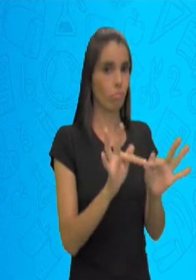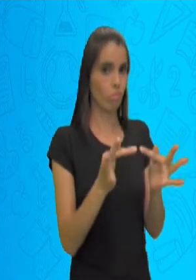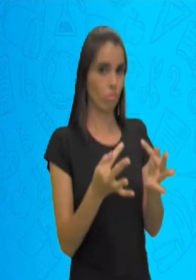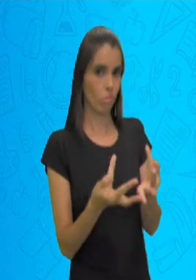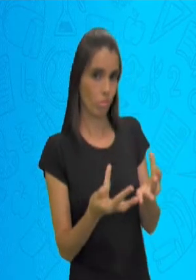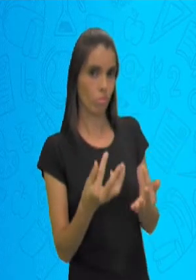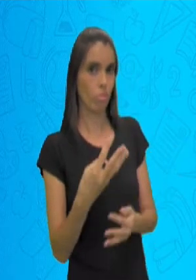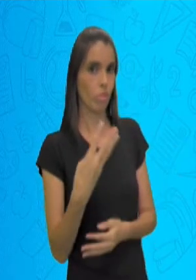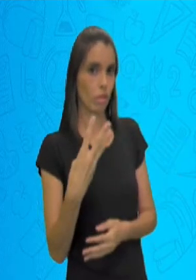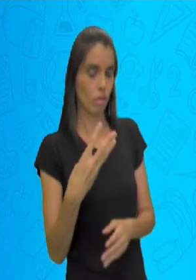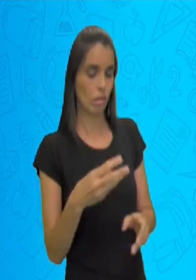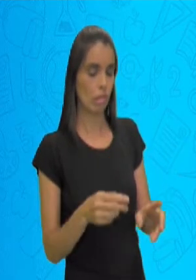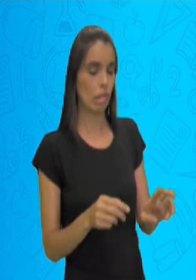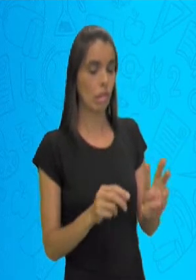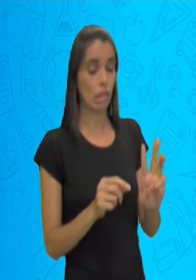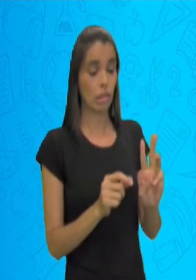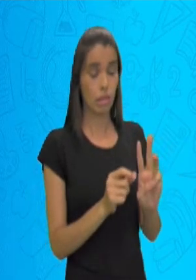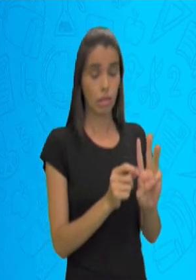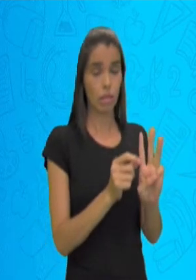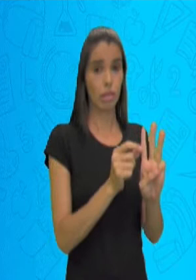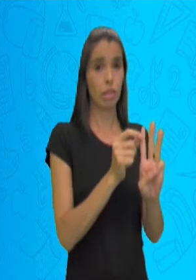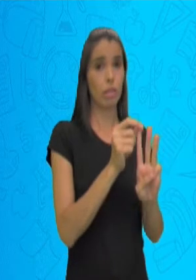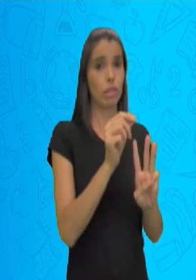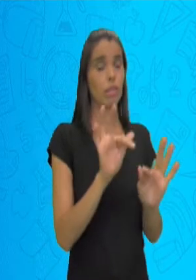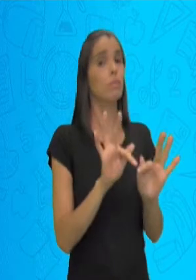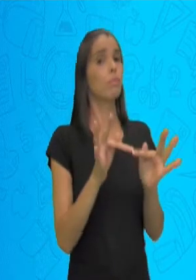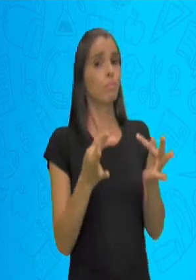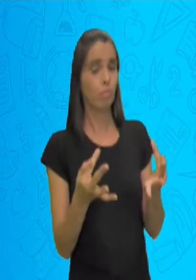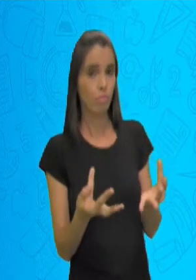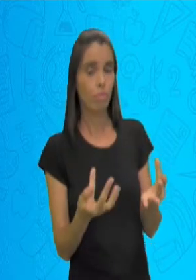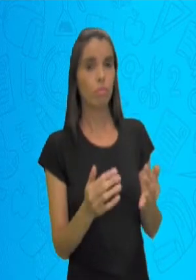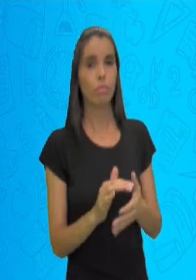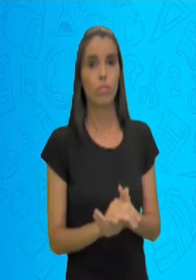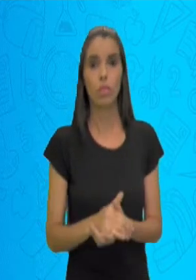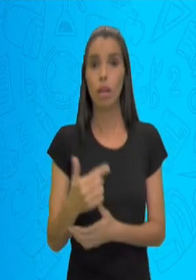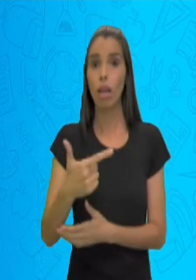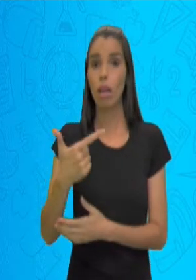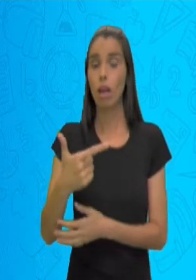Terceira ordem, centena simples. A segunda